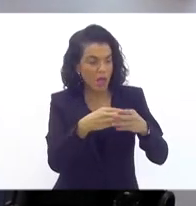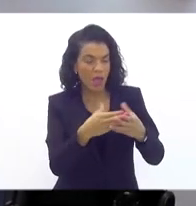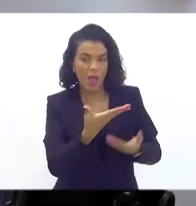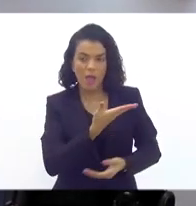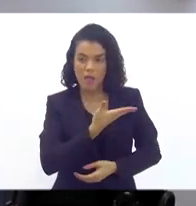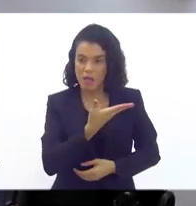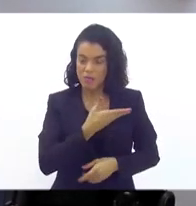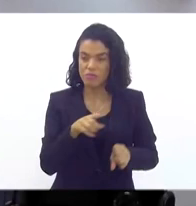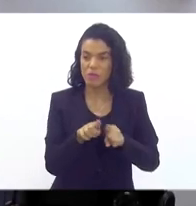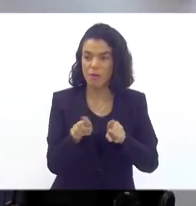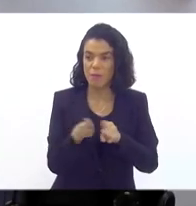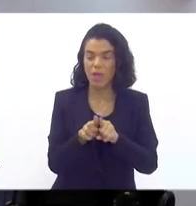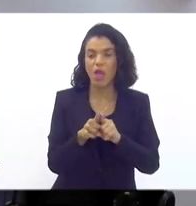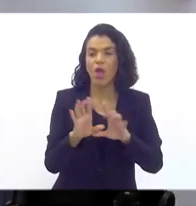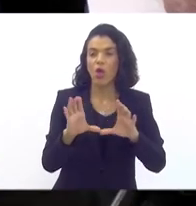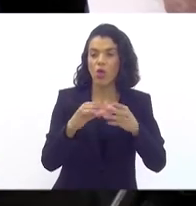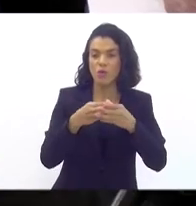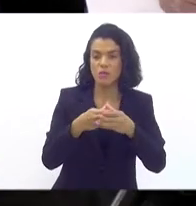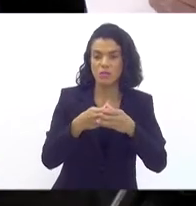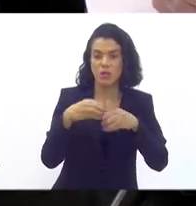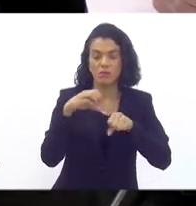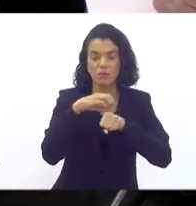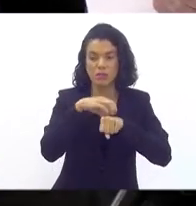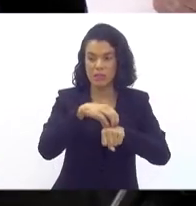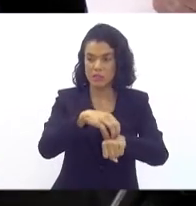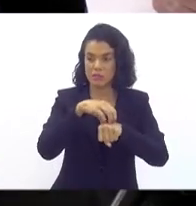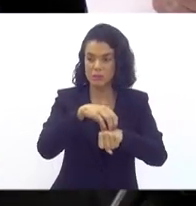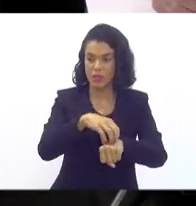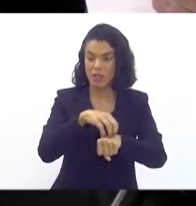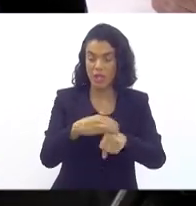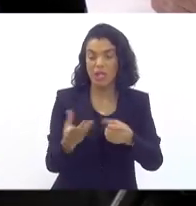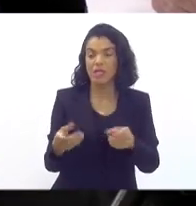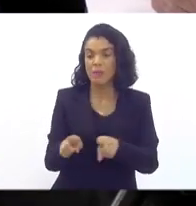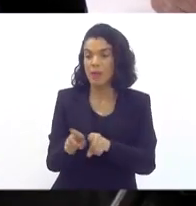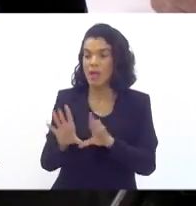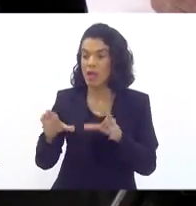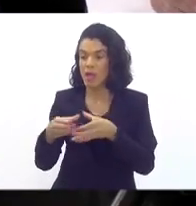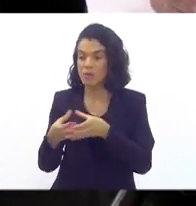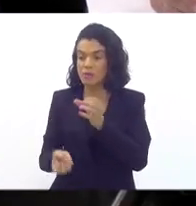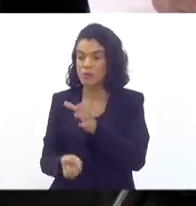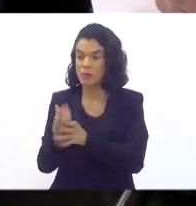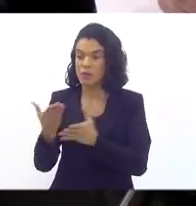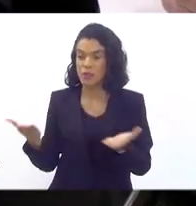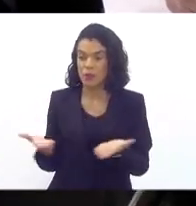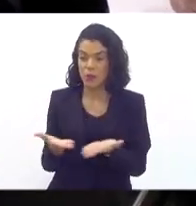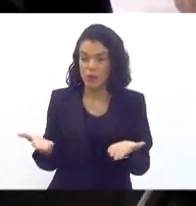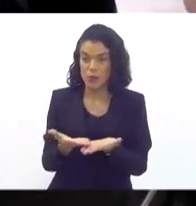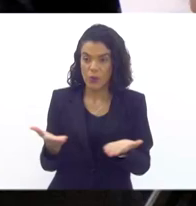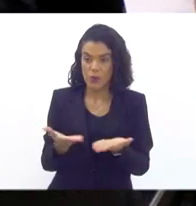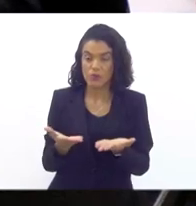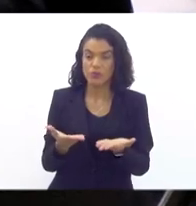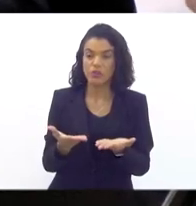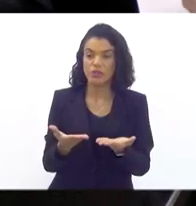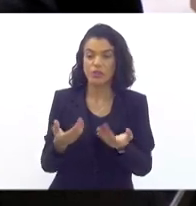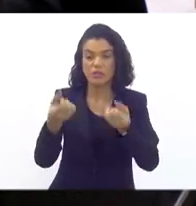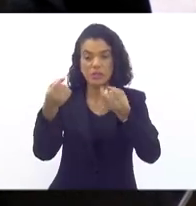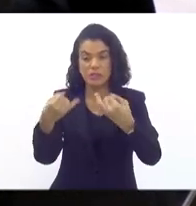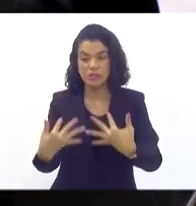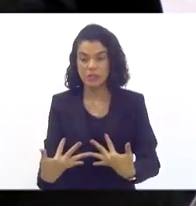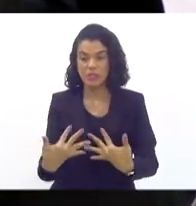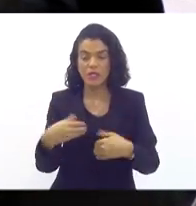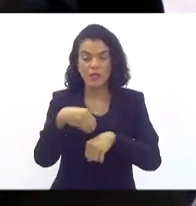com a condição de transporte e a nossa comissão criada hoje e gostaria de abrir os esclarecimento é